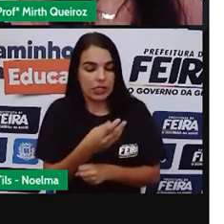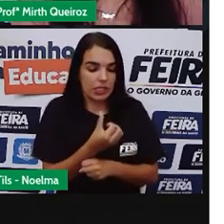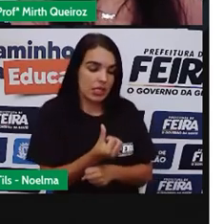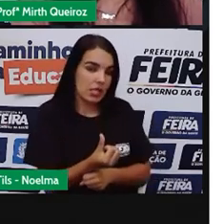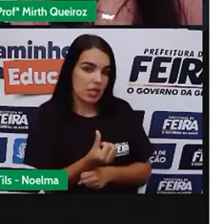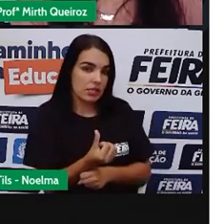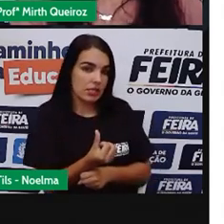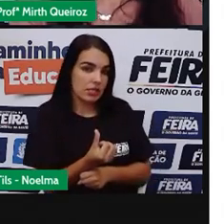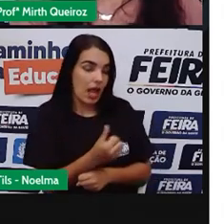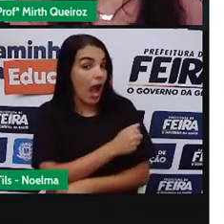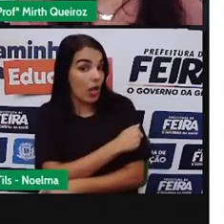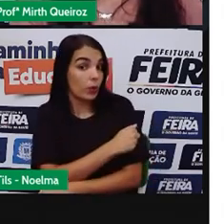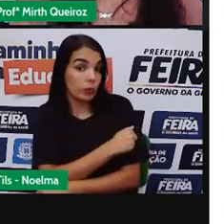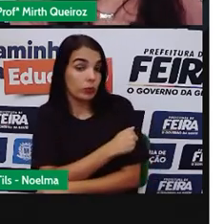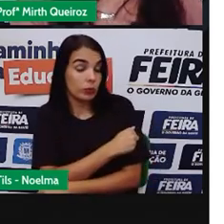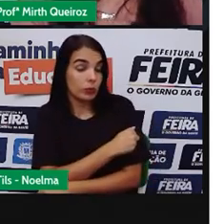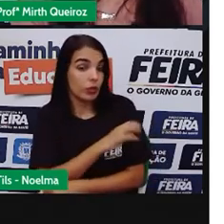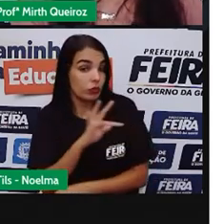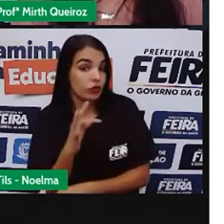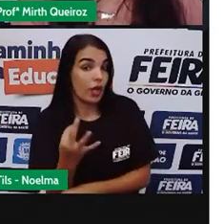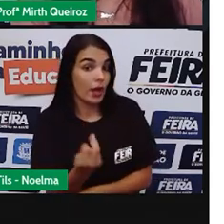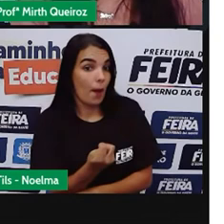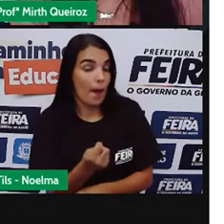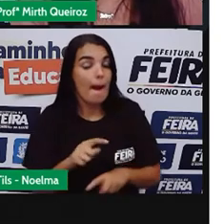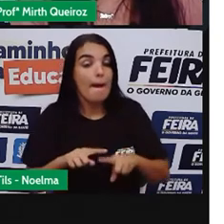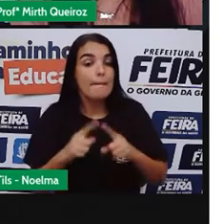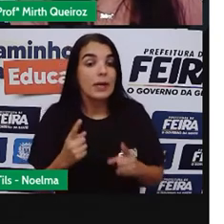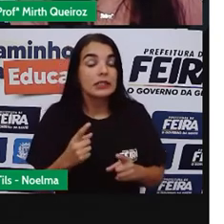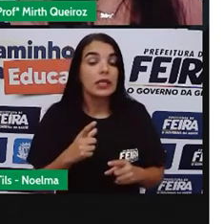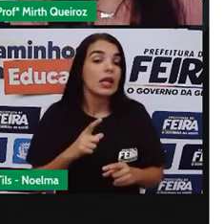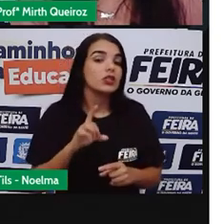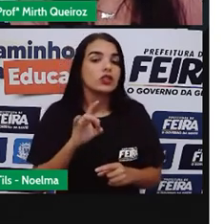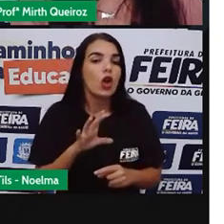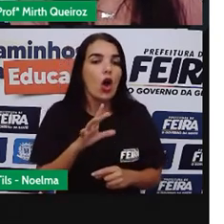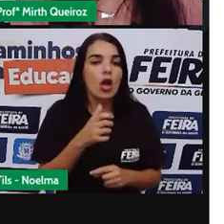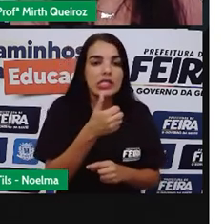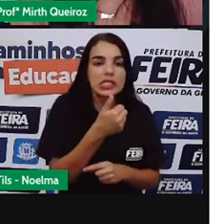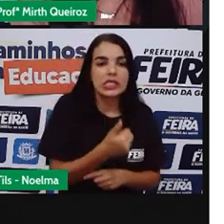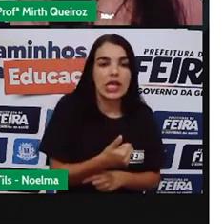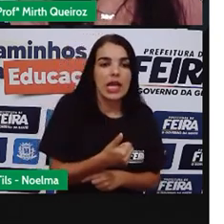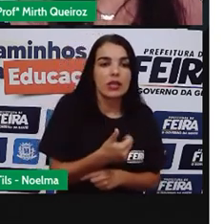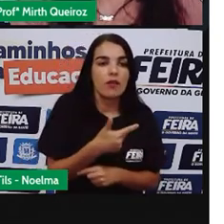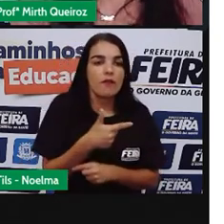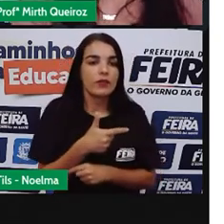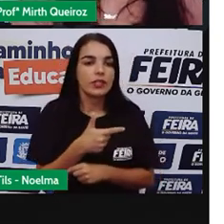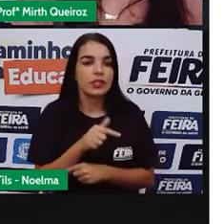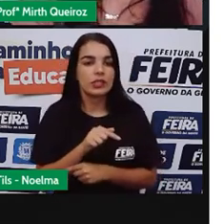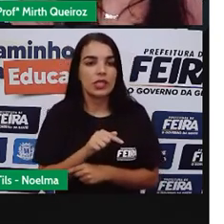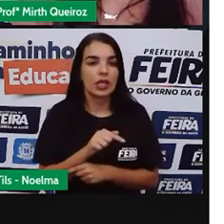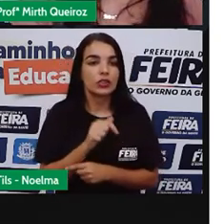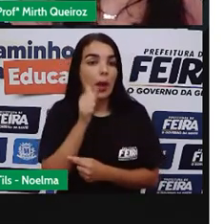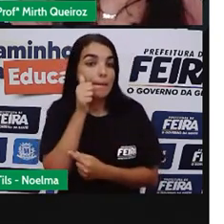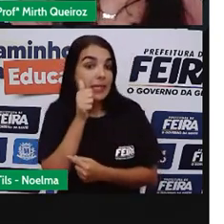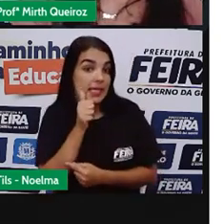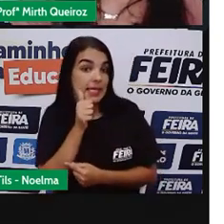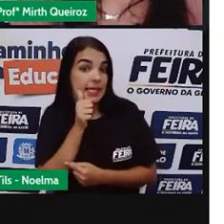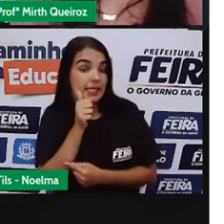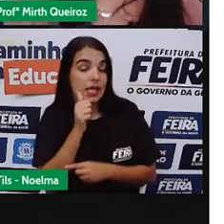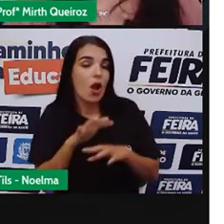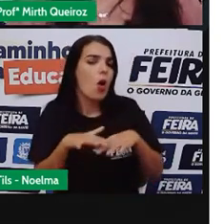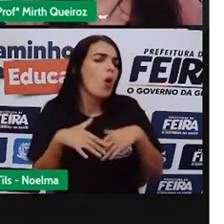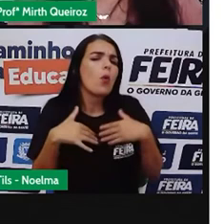236 alunos. Se desses 236, 127 são